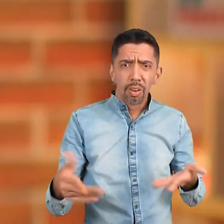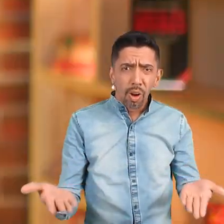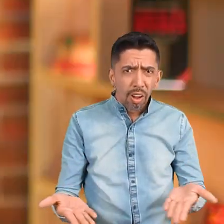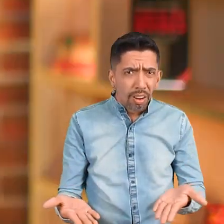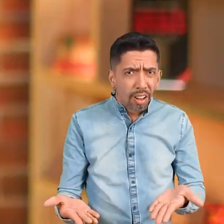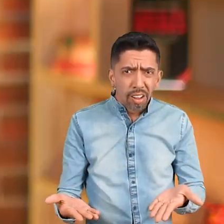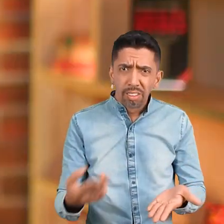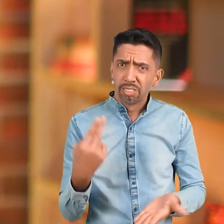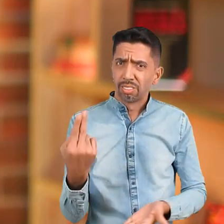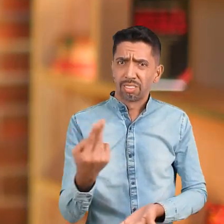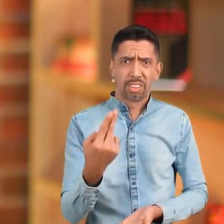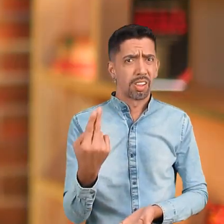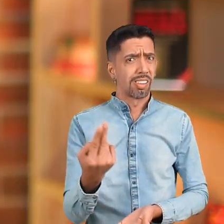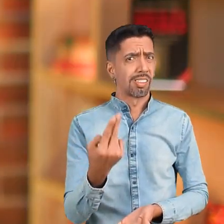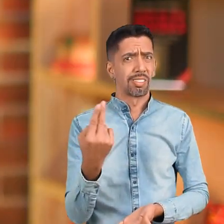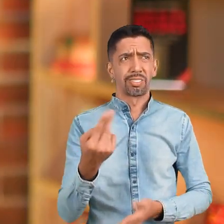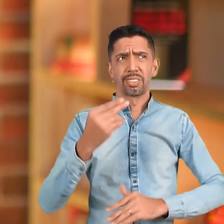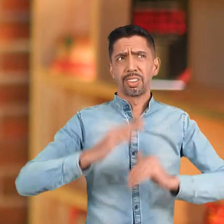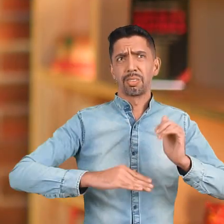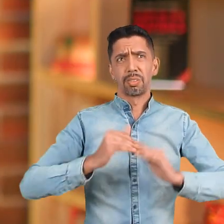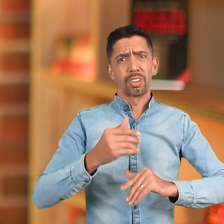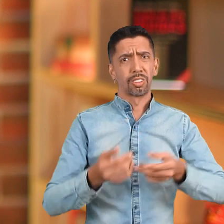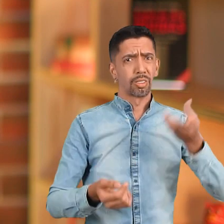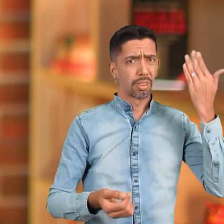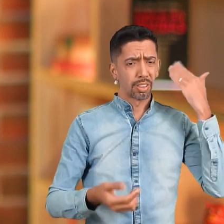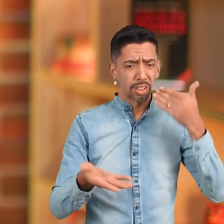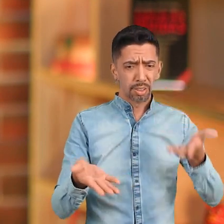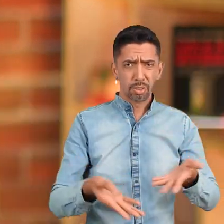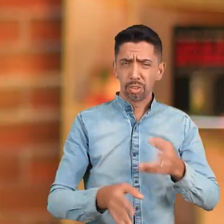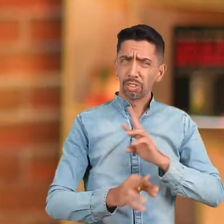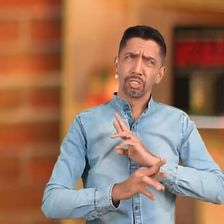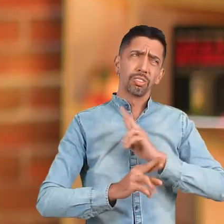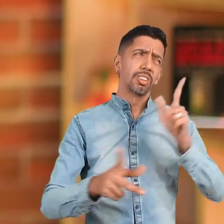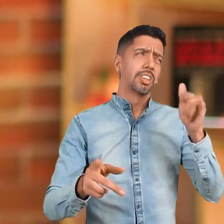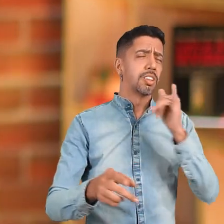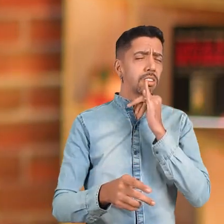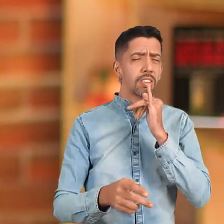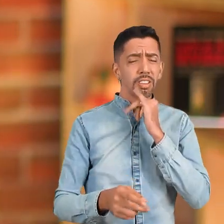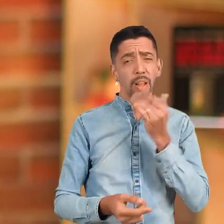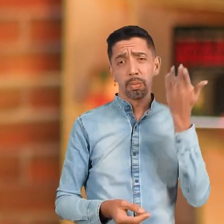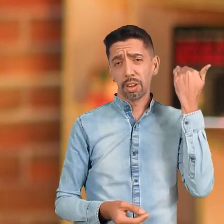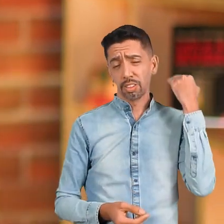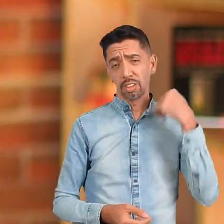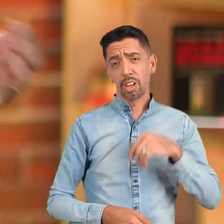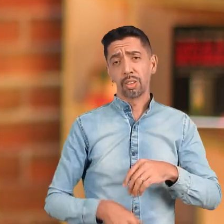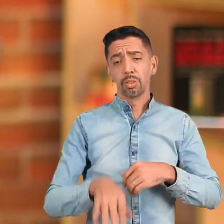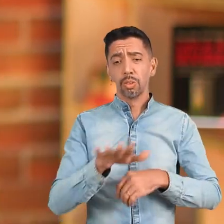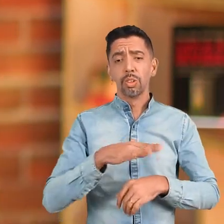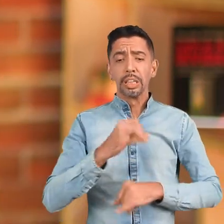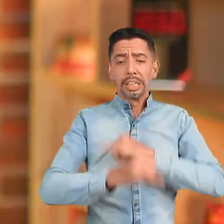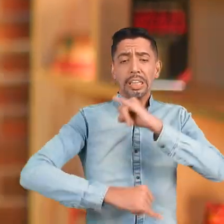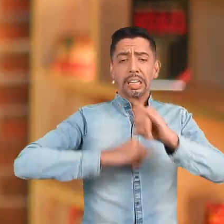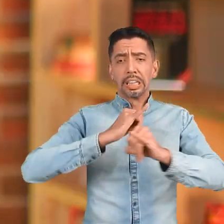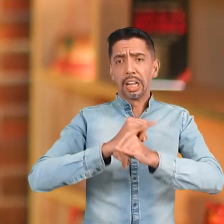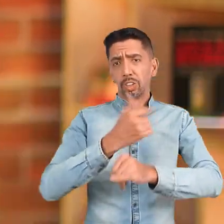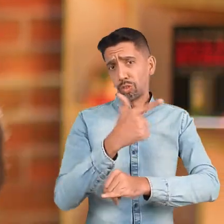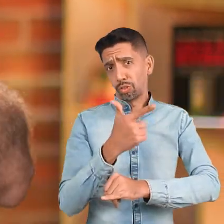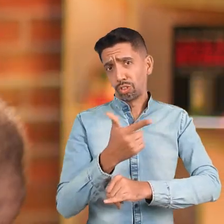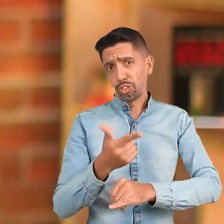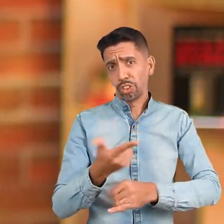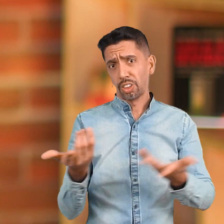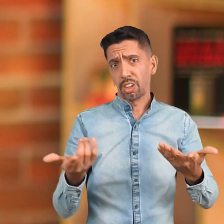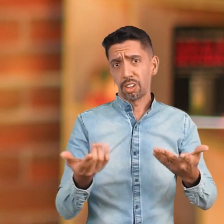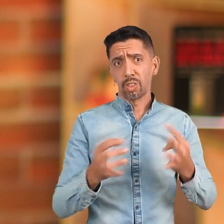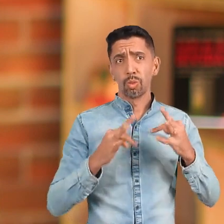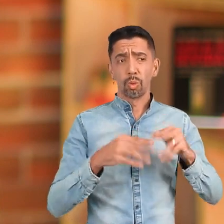comparar. São práticas muito diferentes. Nós não tínhamos o digital no passado, era tudo físico. Hoje, nós